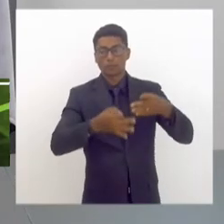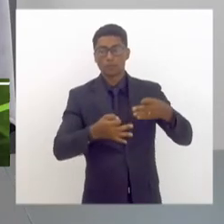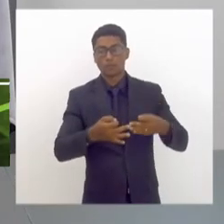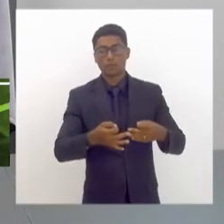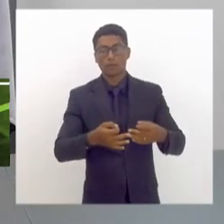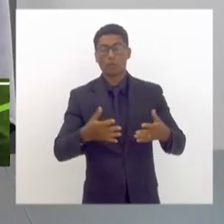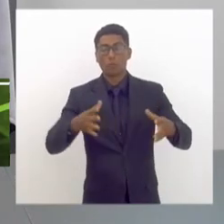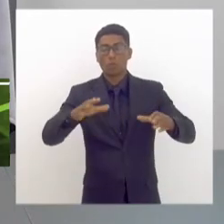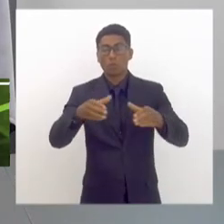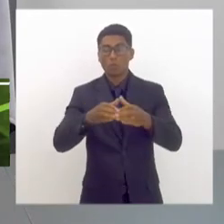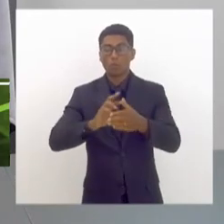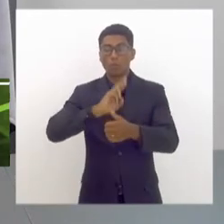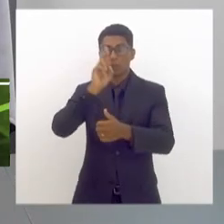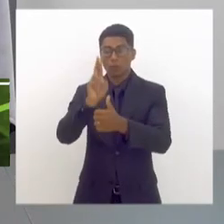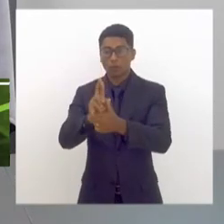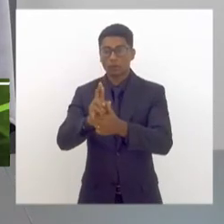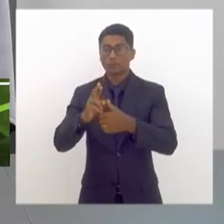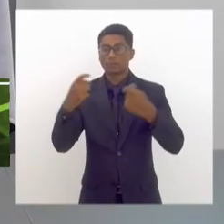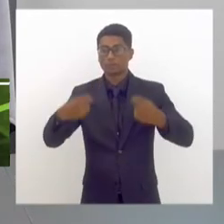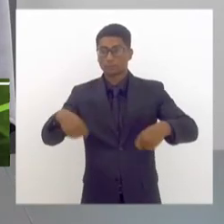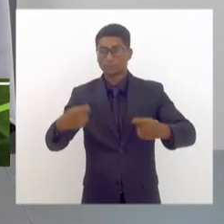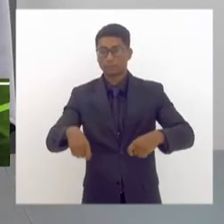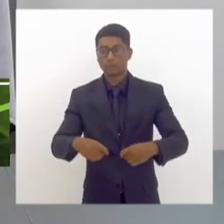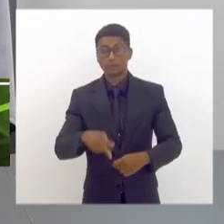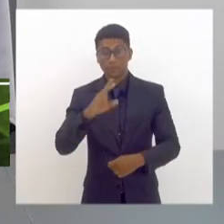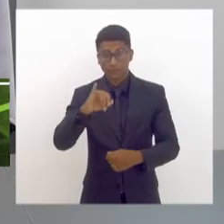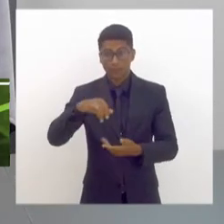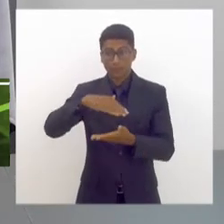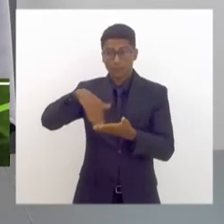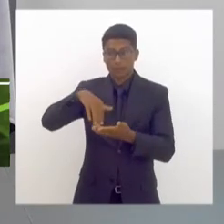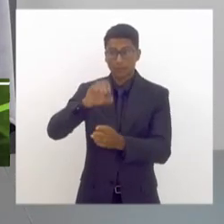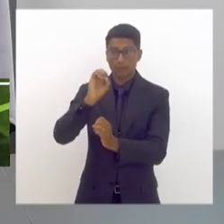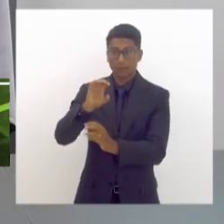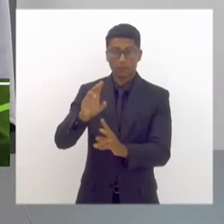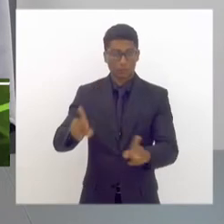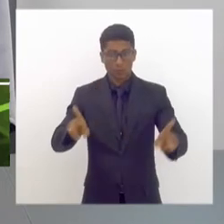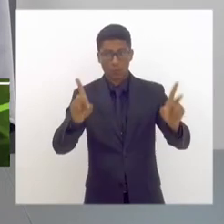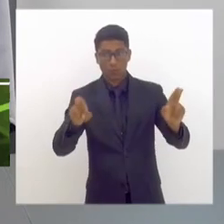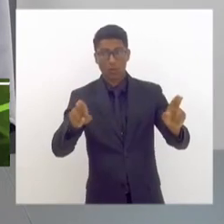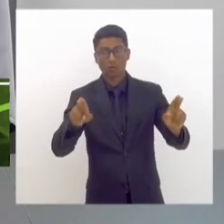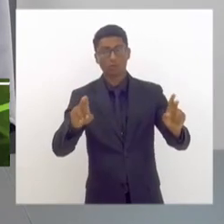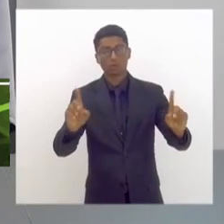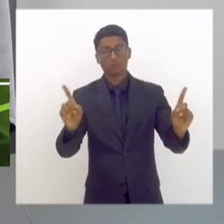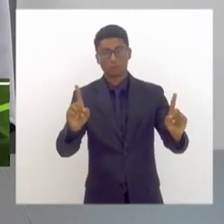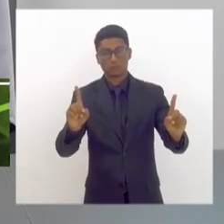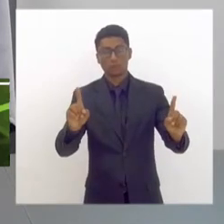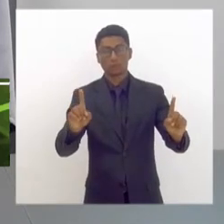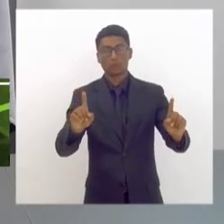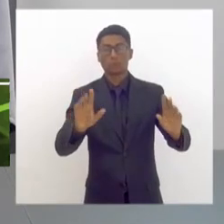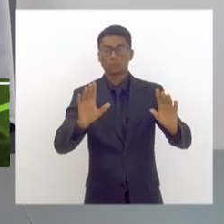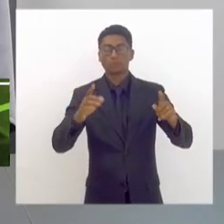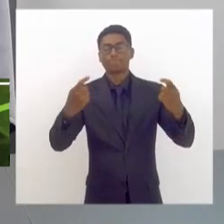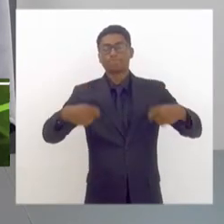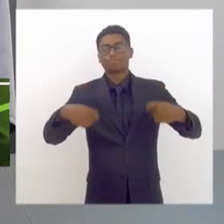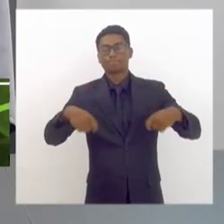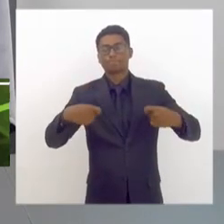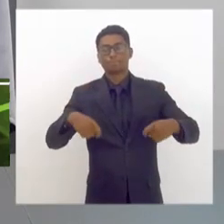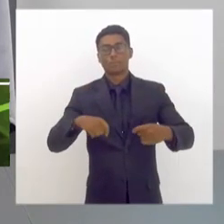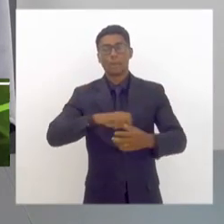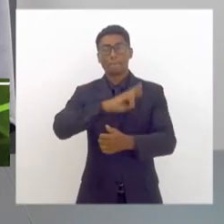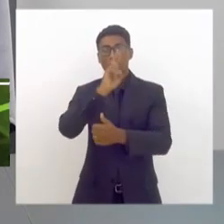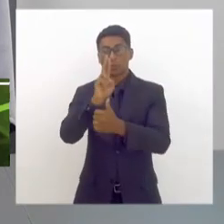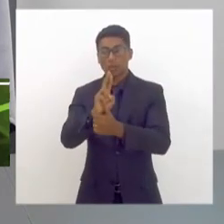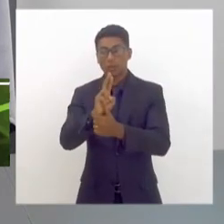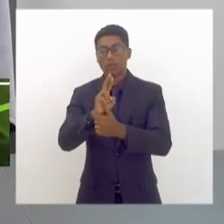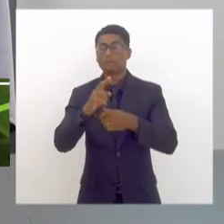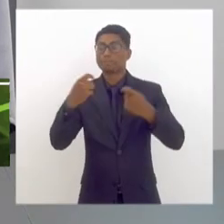Estado. Se não for a mesma da SEDUC, deve a Procuradoria ofertar uma outra